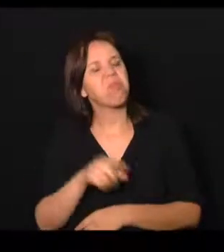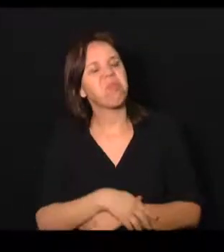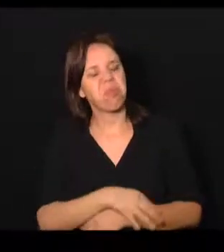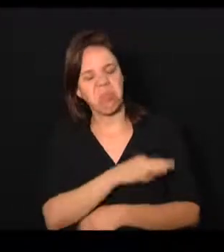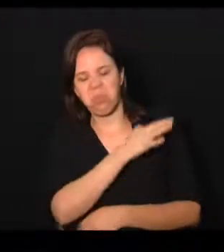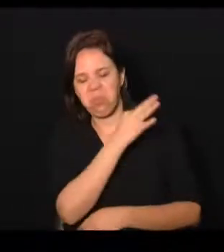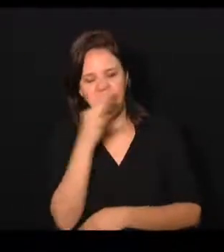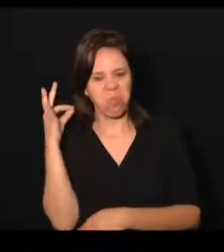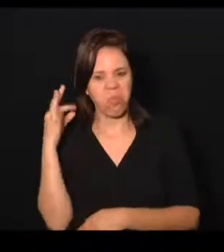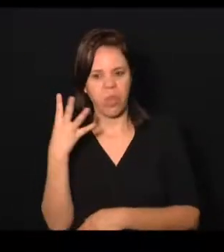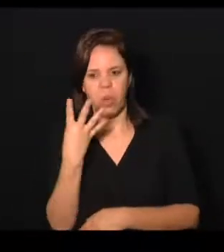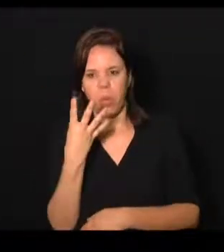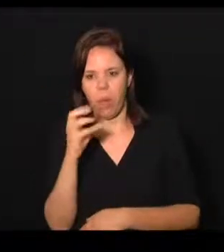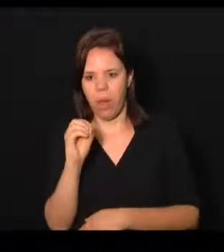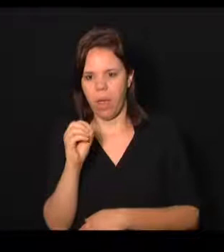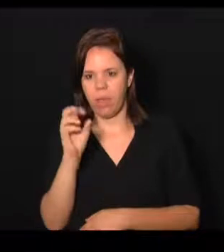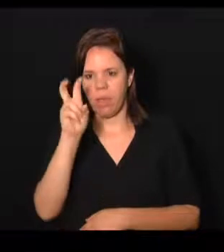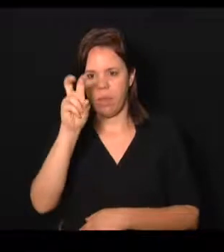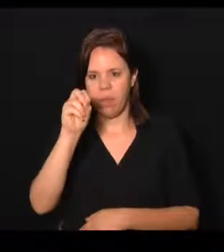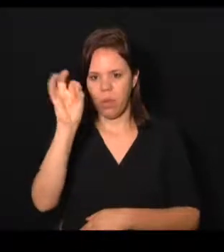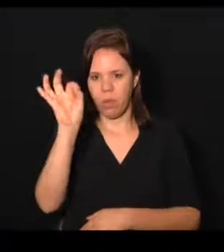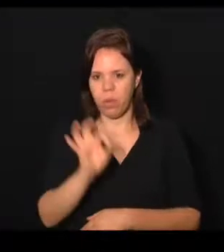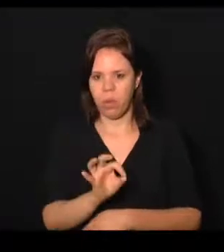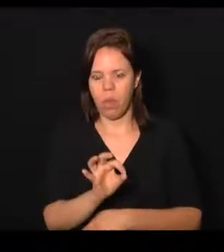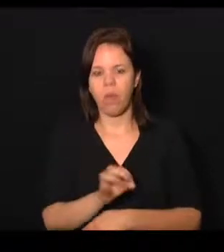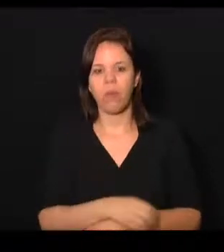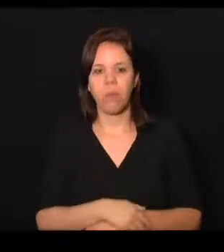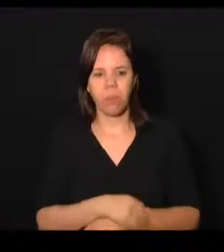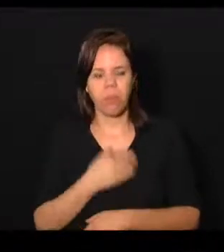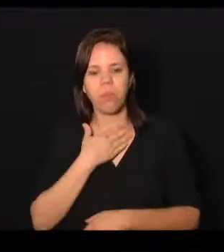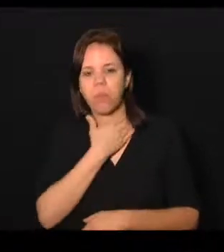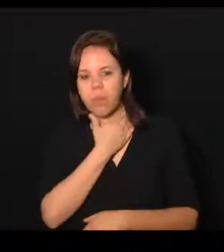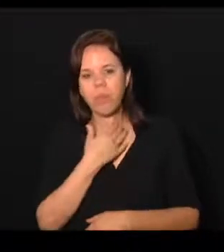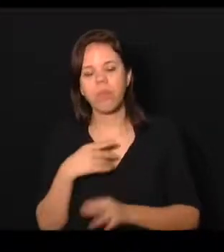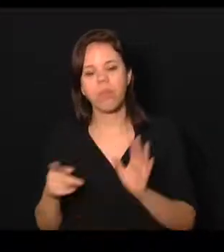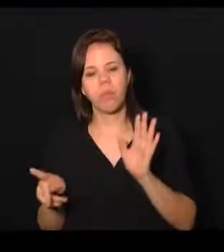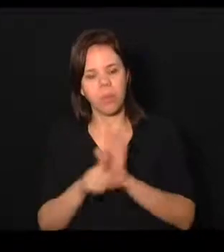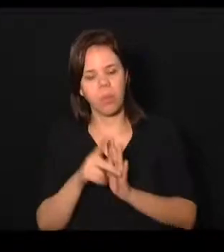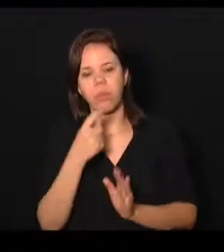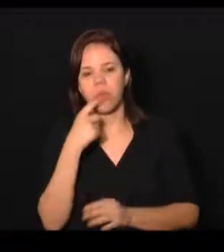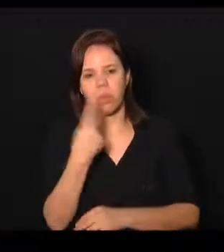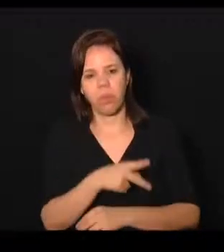que 40% a 50% são de Campinas.